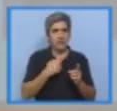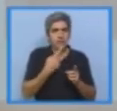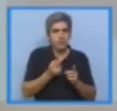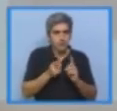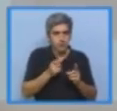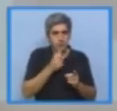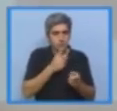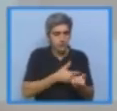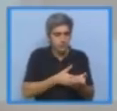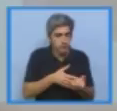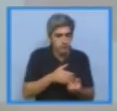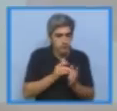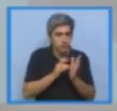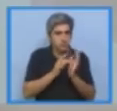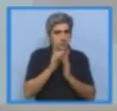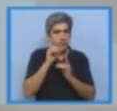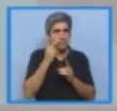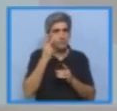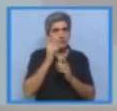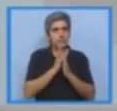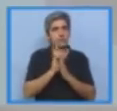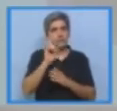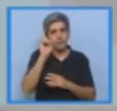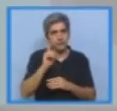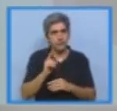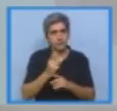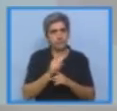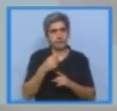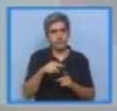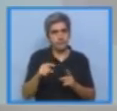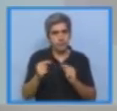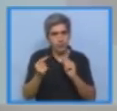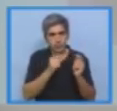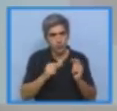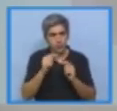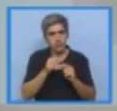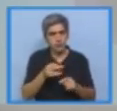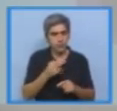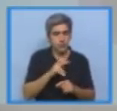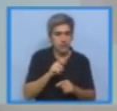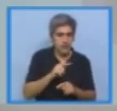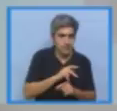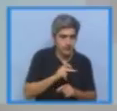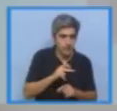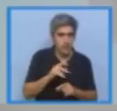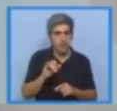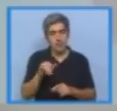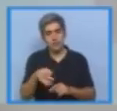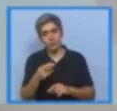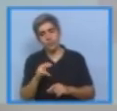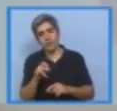significa o sangue de Cristo como aquilo que é a vida de Deus, porque é que havia toda a discussão à volta da pureza e da impureza com que Jesus